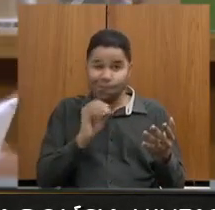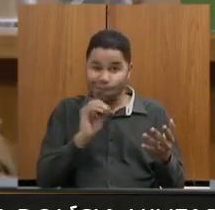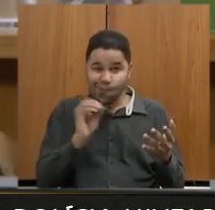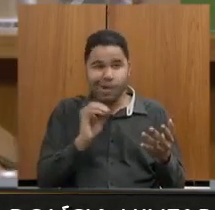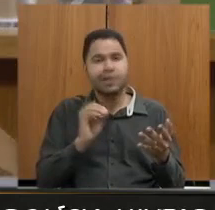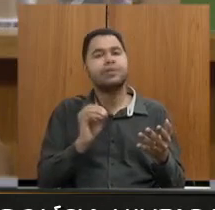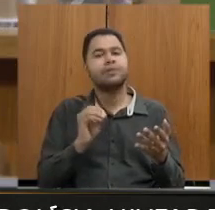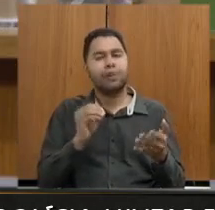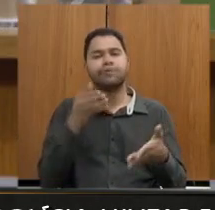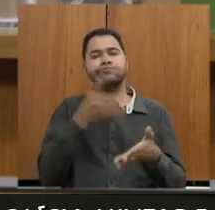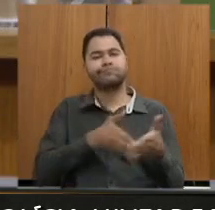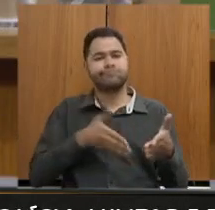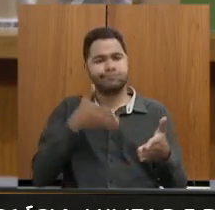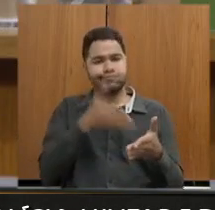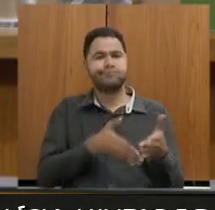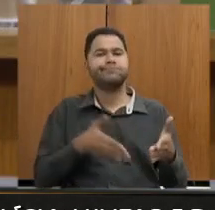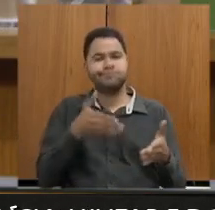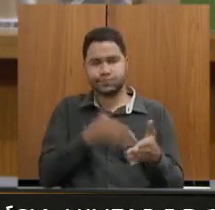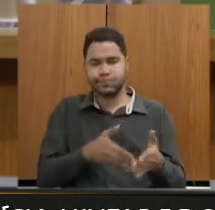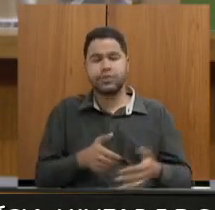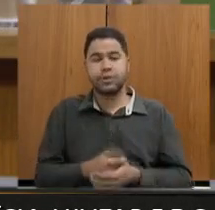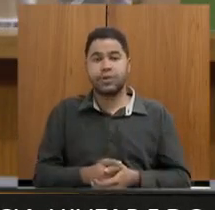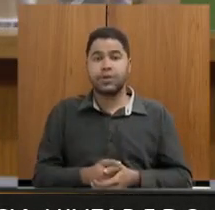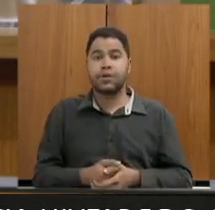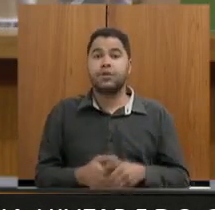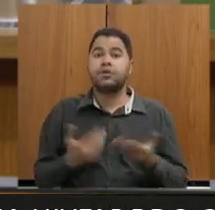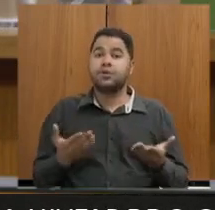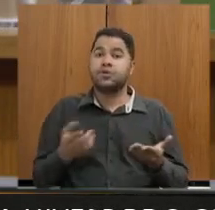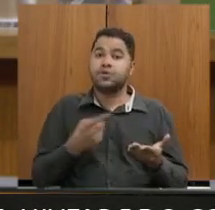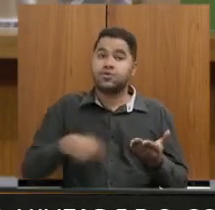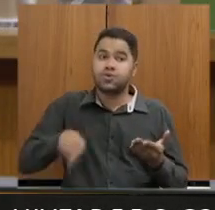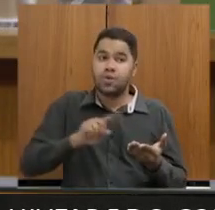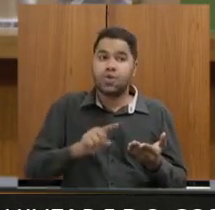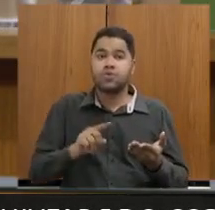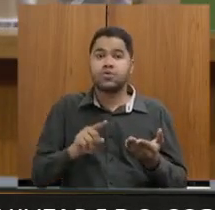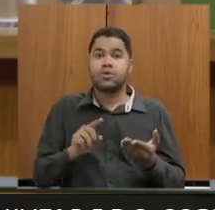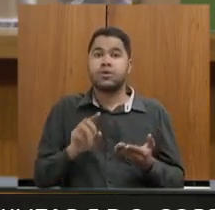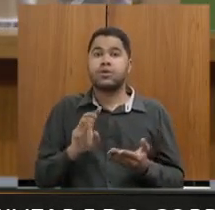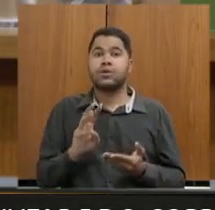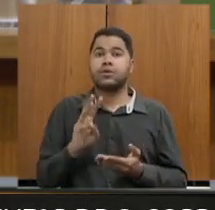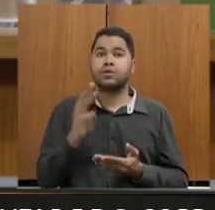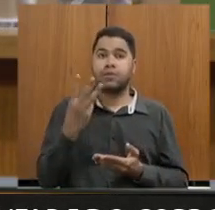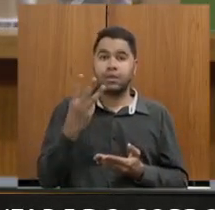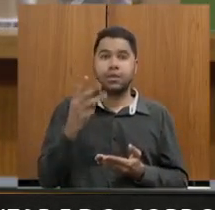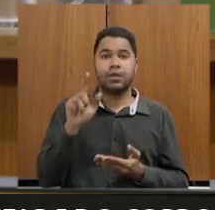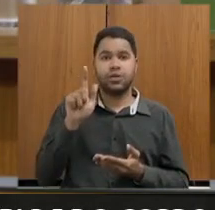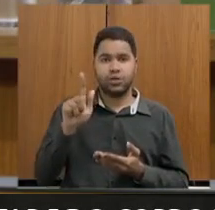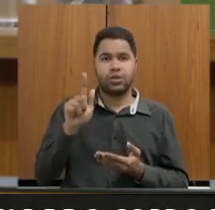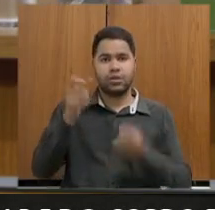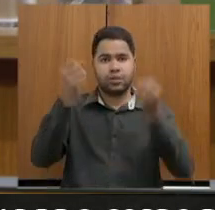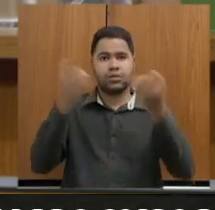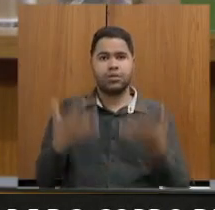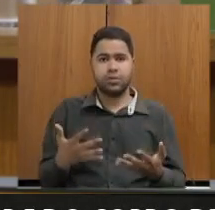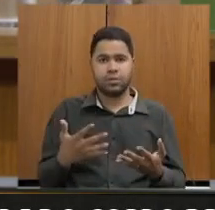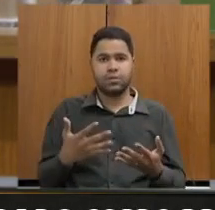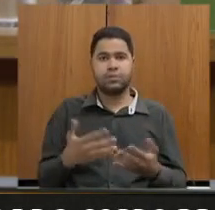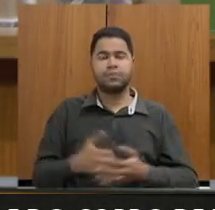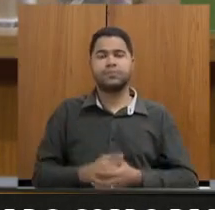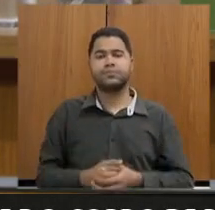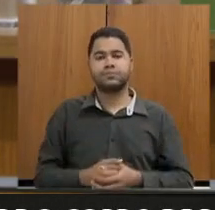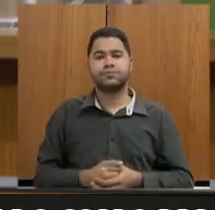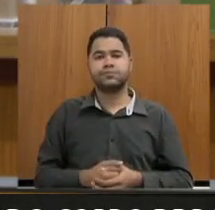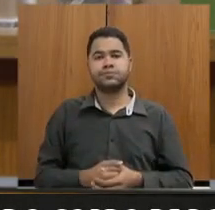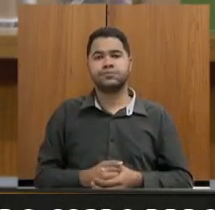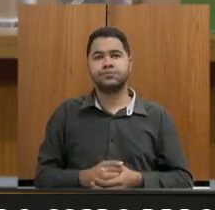nossos as nossas metas nossos objetivos então nós dividimos em três vezes nós vamos estar falando aqui pelo senhores em três vezes